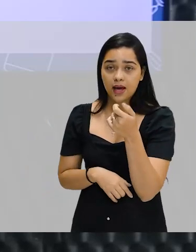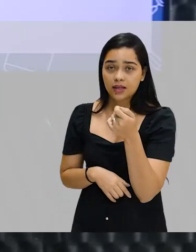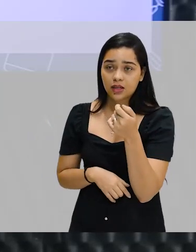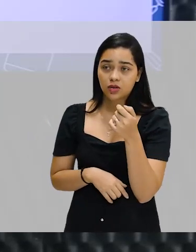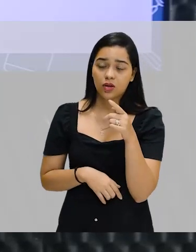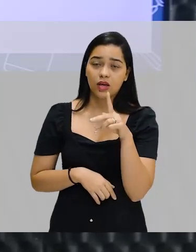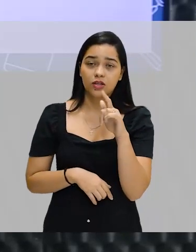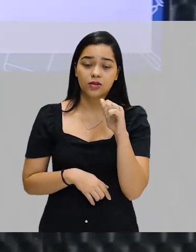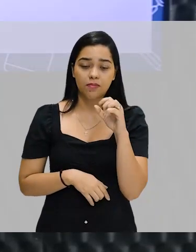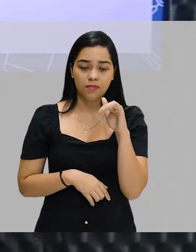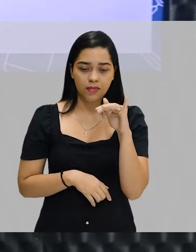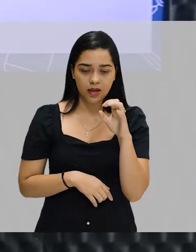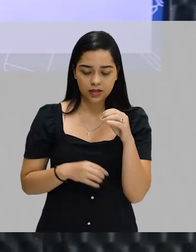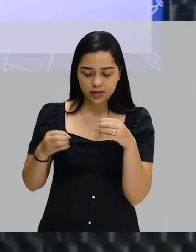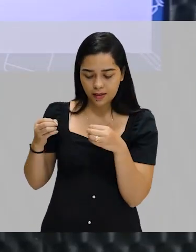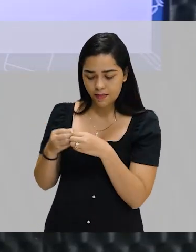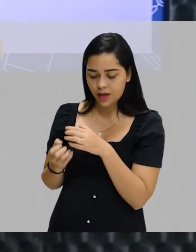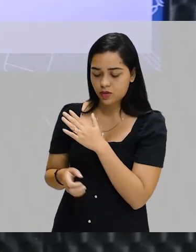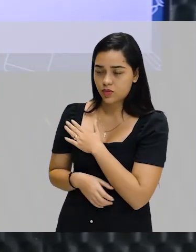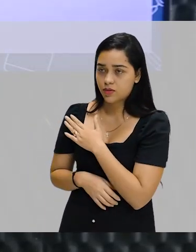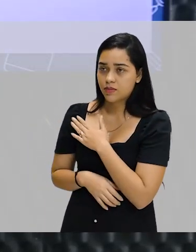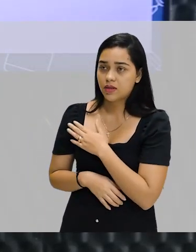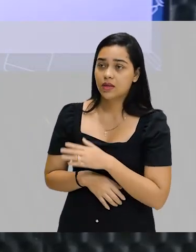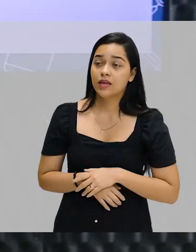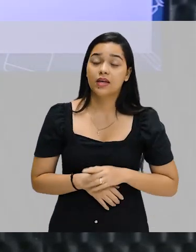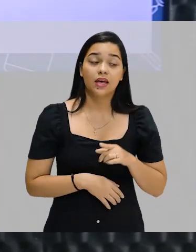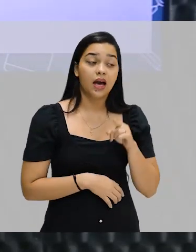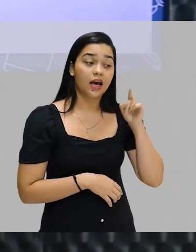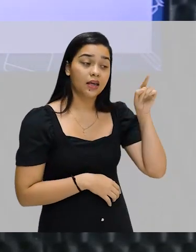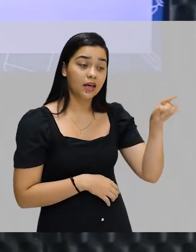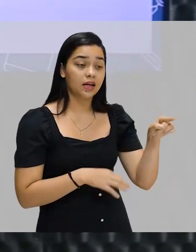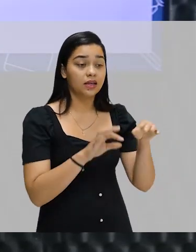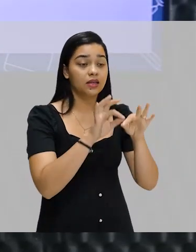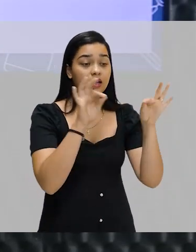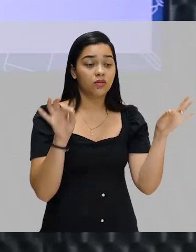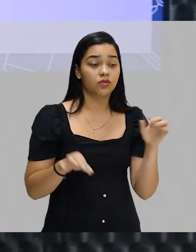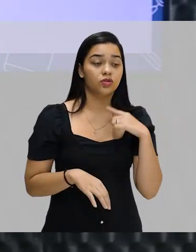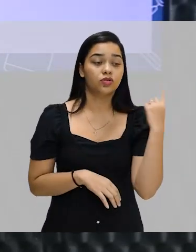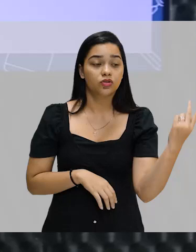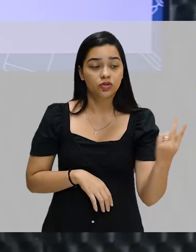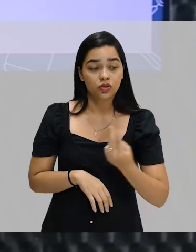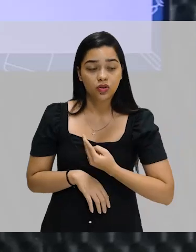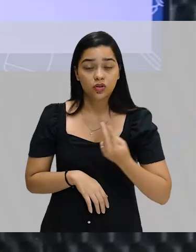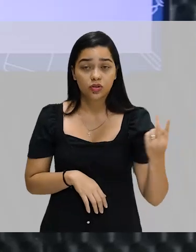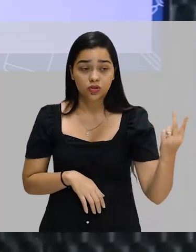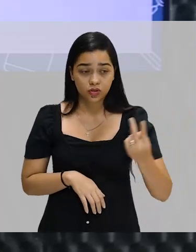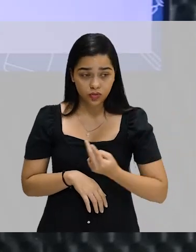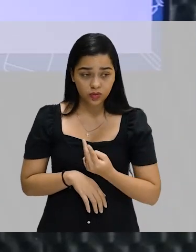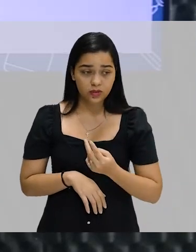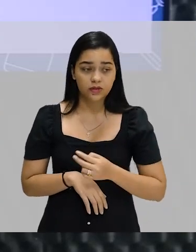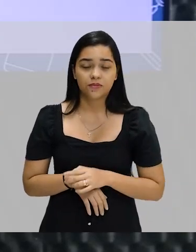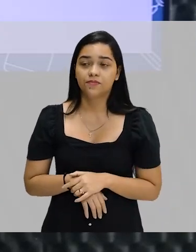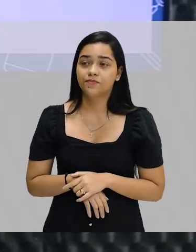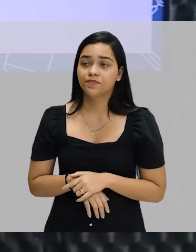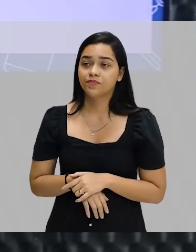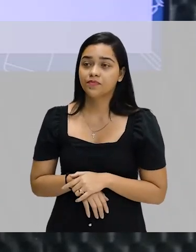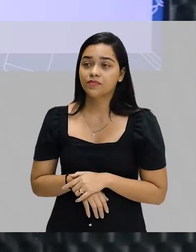de plástico, está perto de mim. E o aquele está longe de nós dois, ou seja, do emissor e do